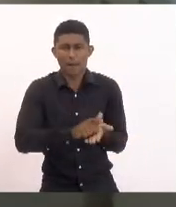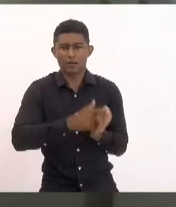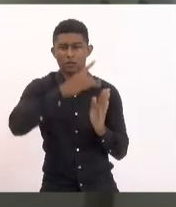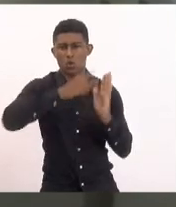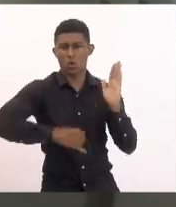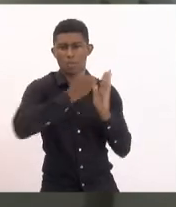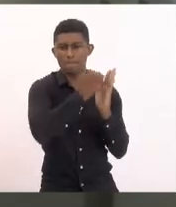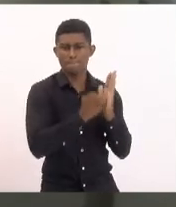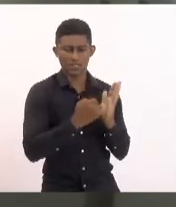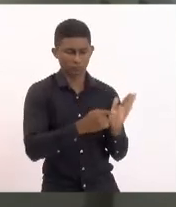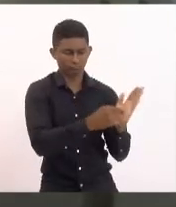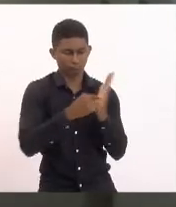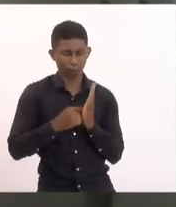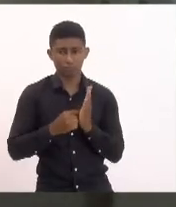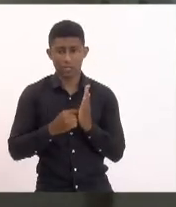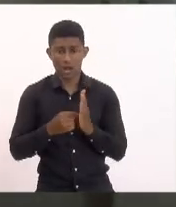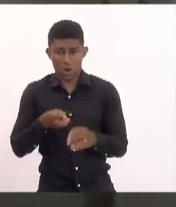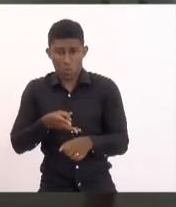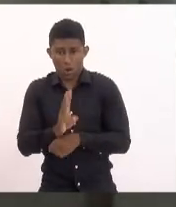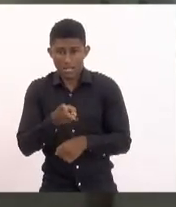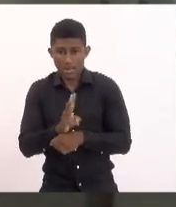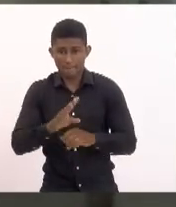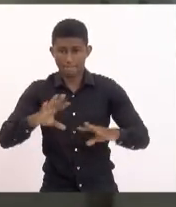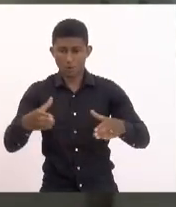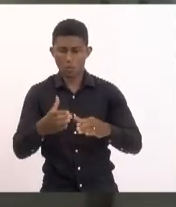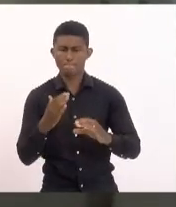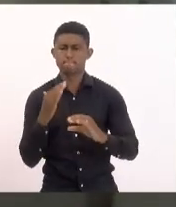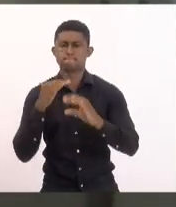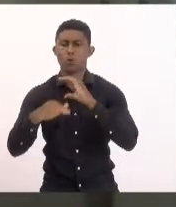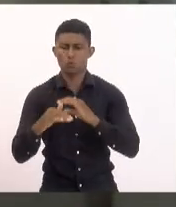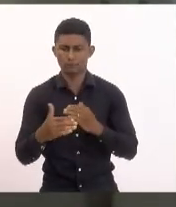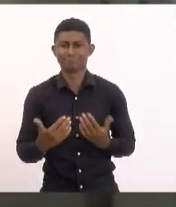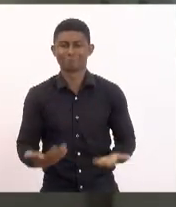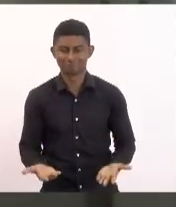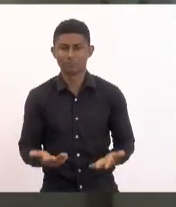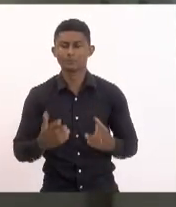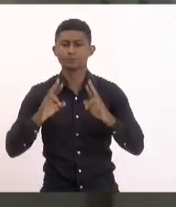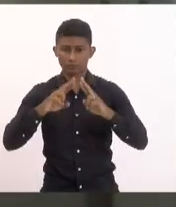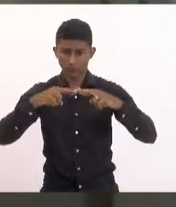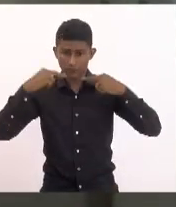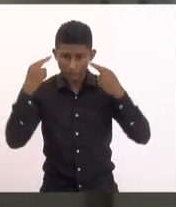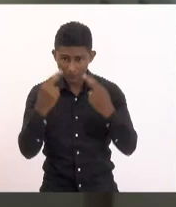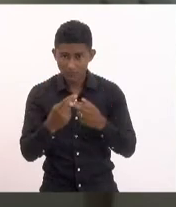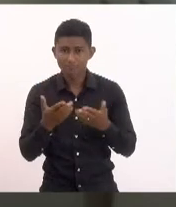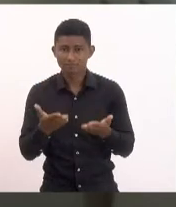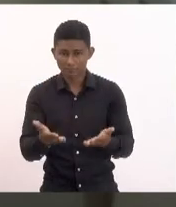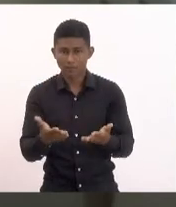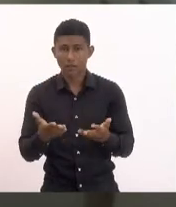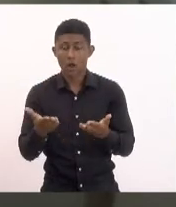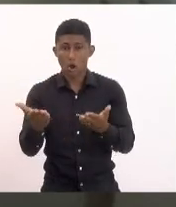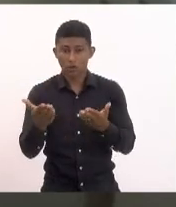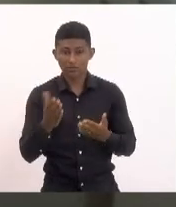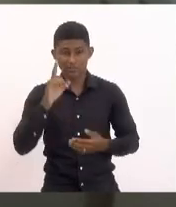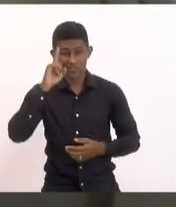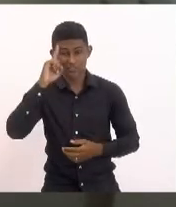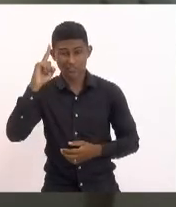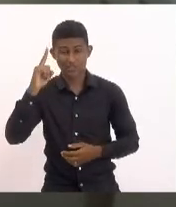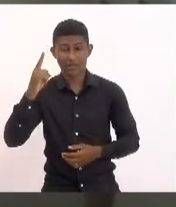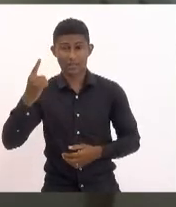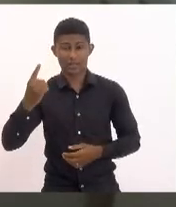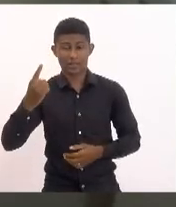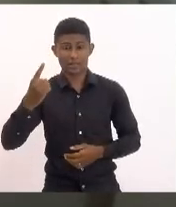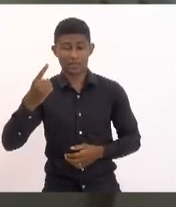Tributação e esta reunião foi convocada para o dia 3, hoje às 10 horas da